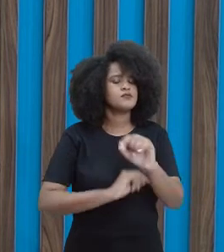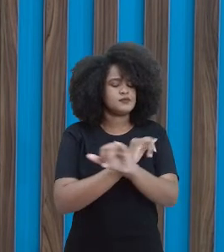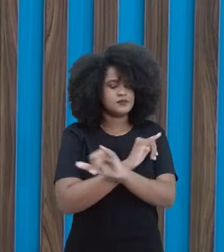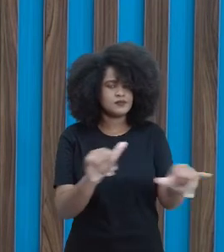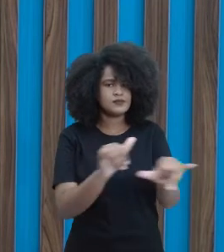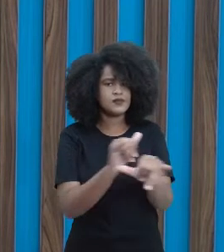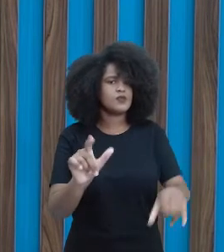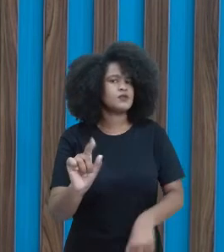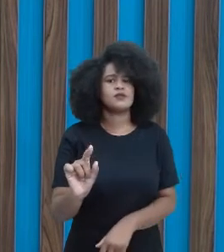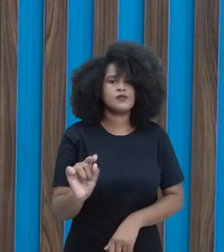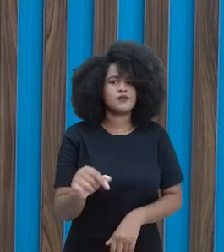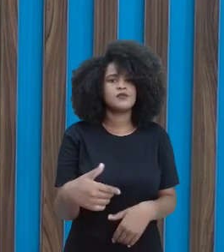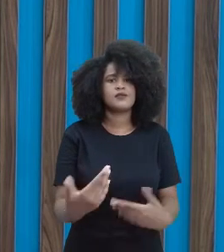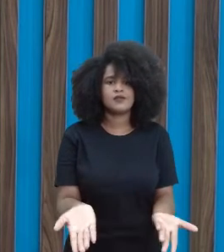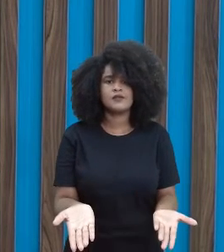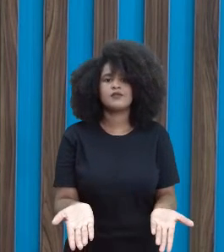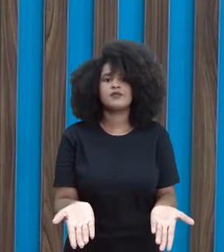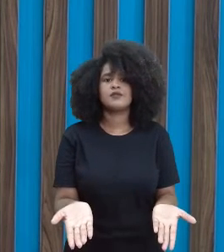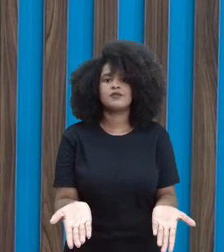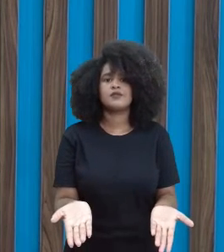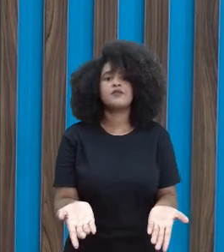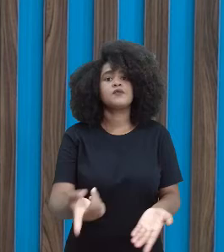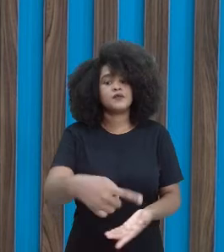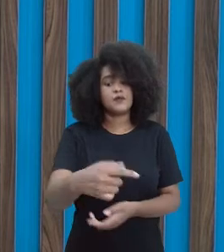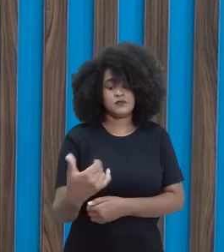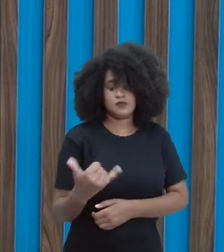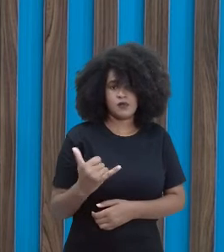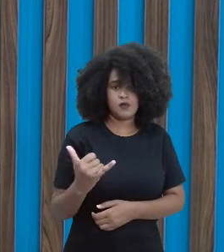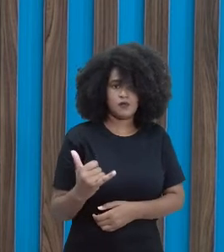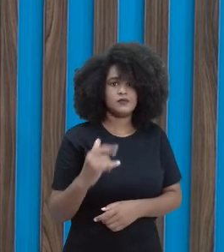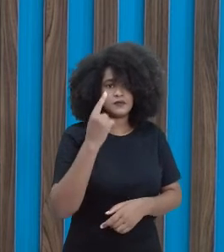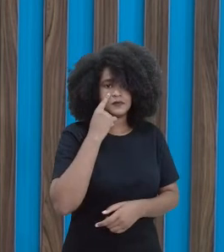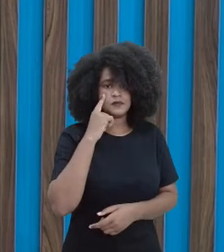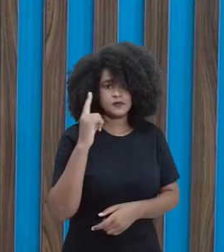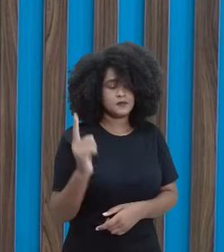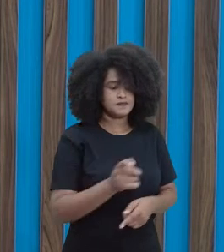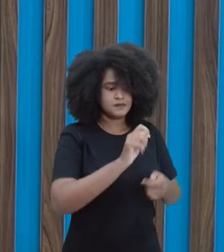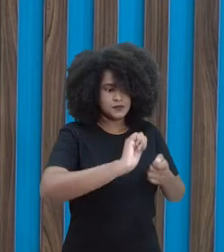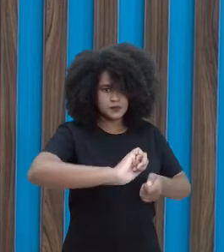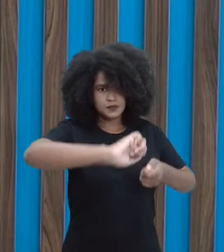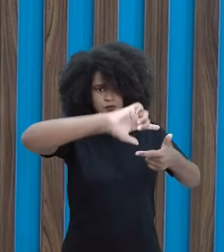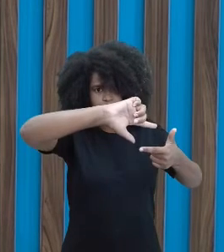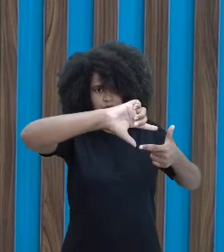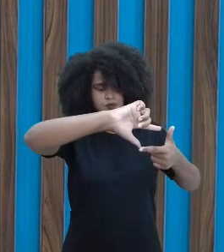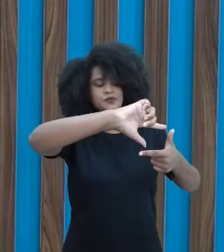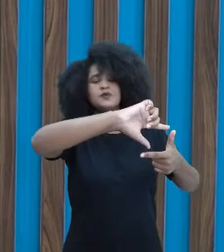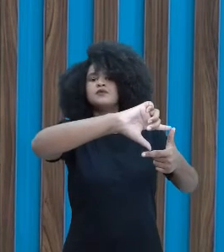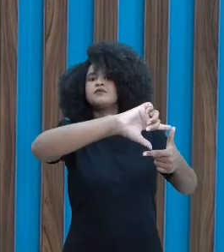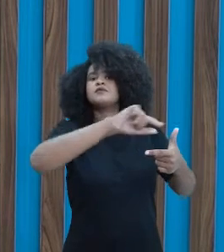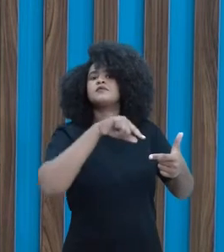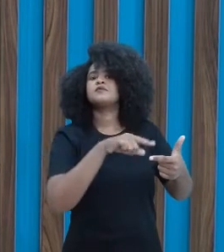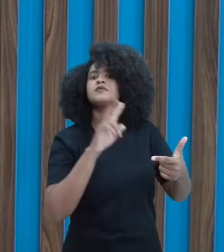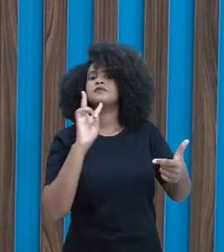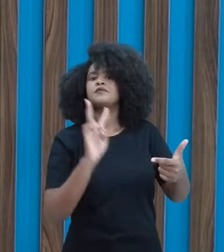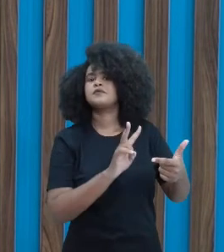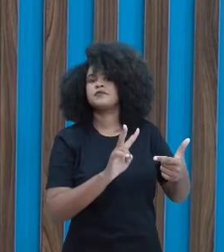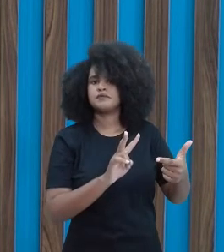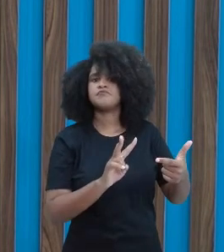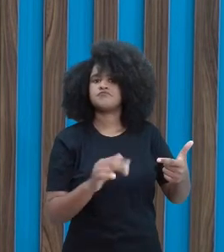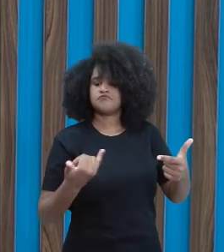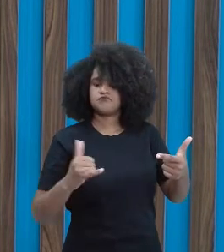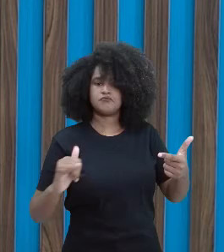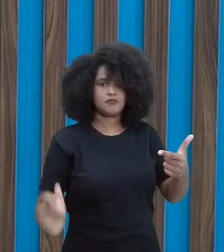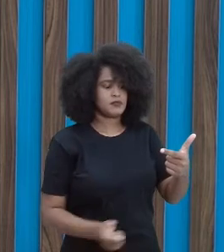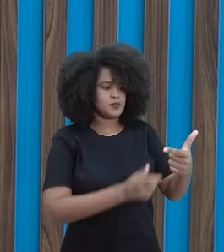recadinho, né? É hora, pessoal, de pegar o celular, apontar aí para a TV, né? E vocês vão ver aí um QR Code para